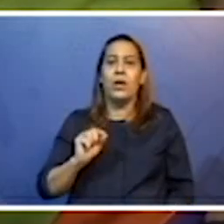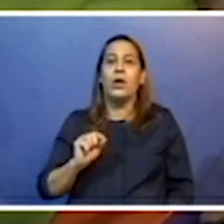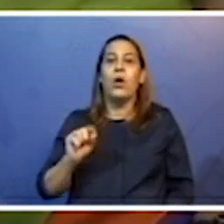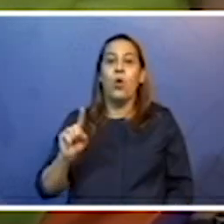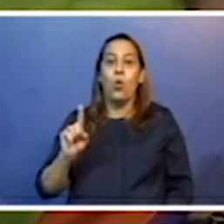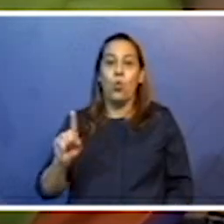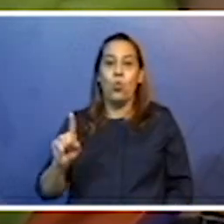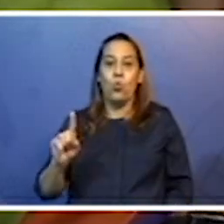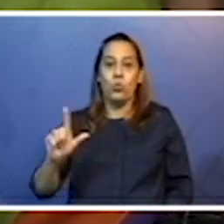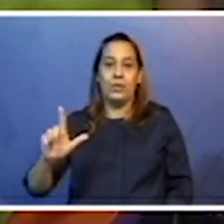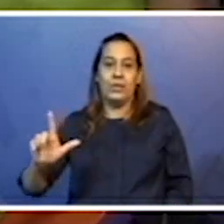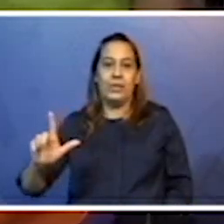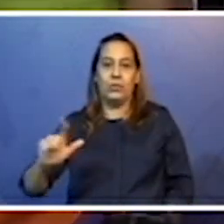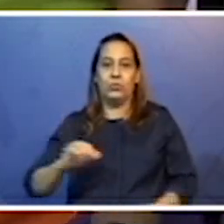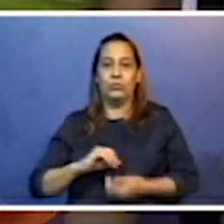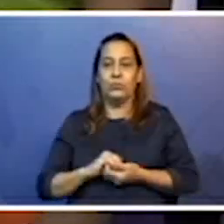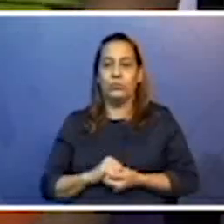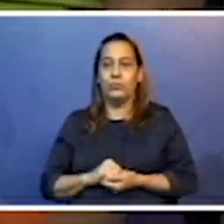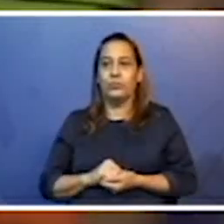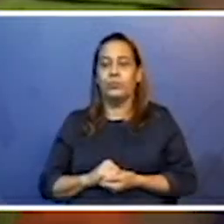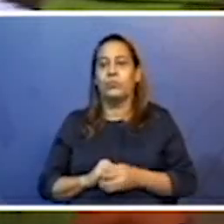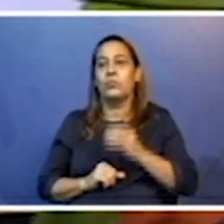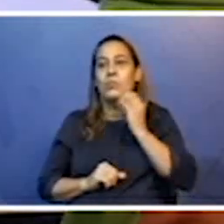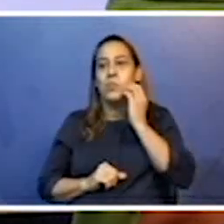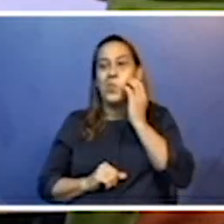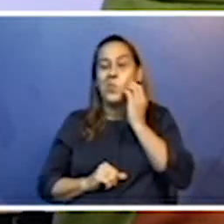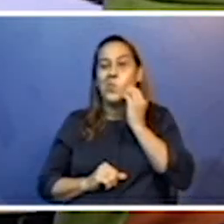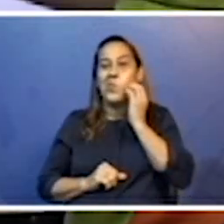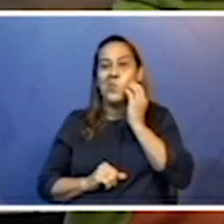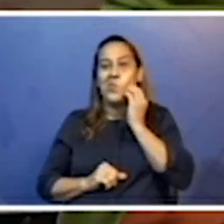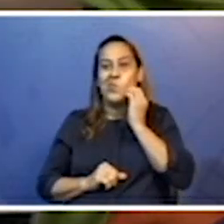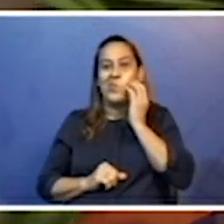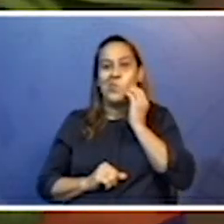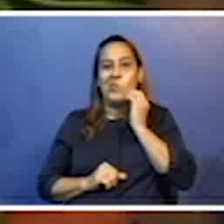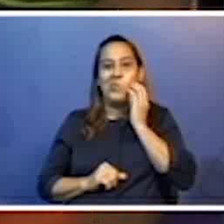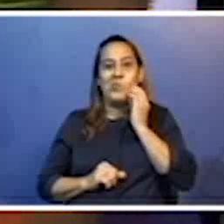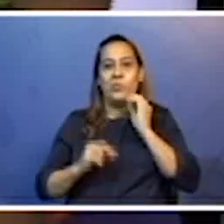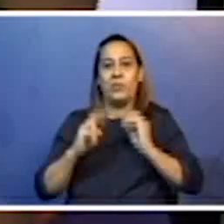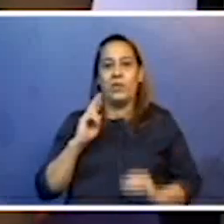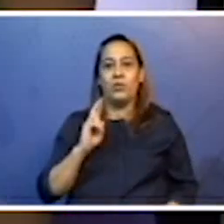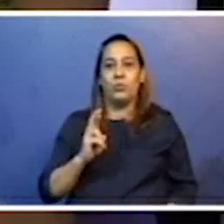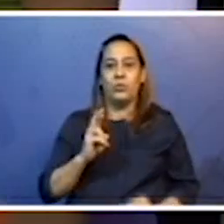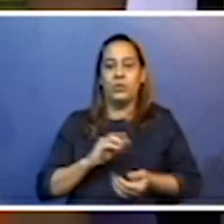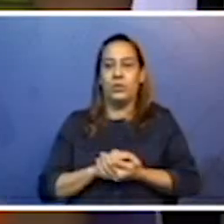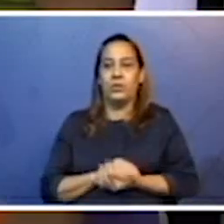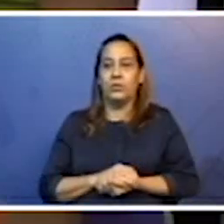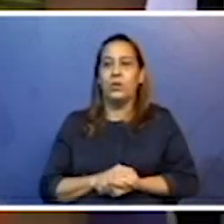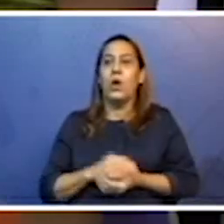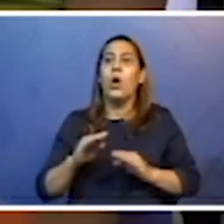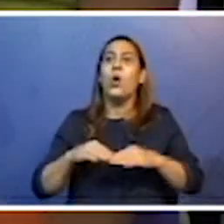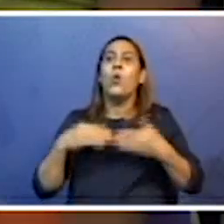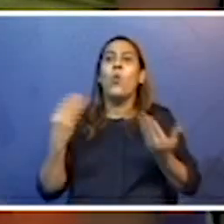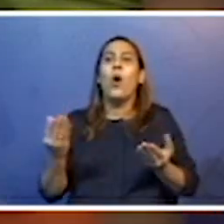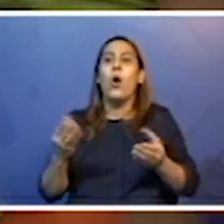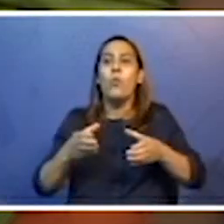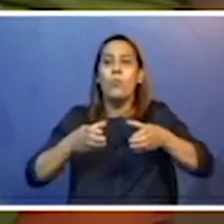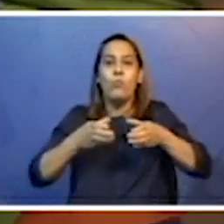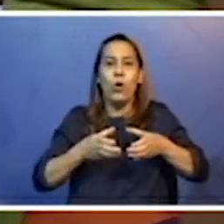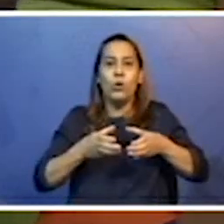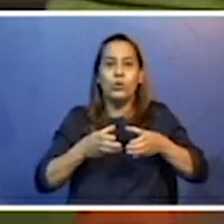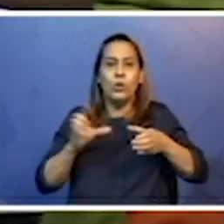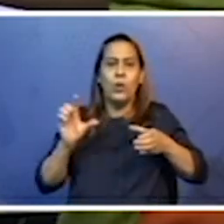eu falo? Um litro, tá? Então vamos responder. Em qual pote